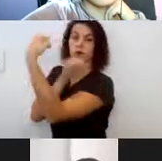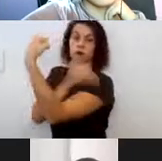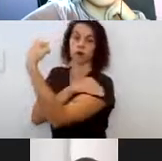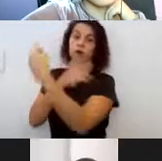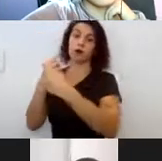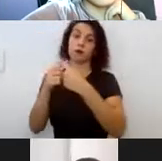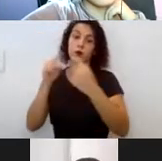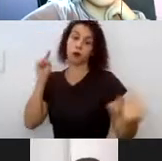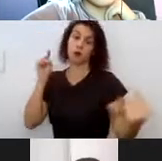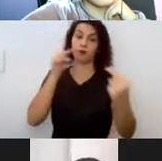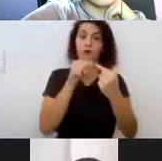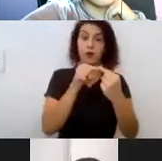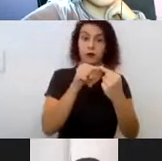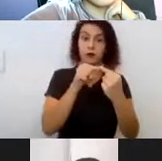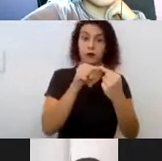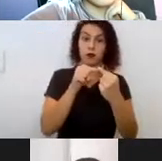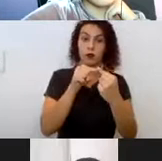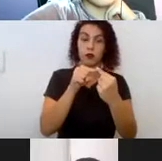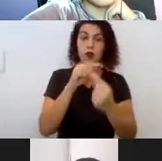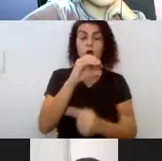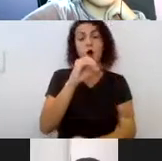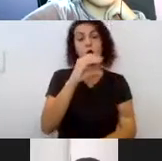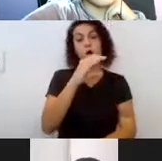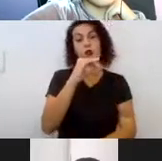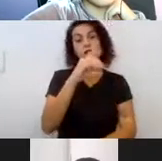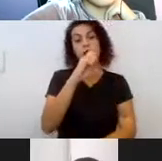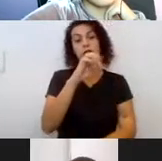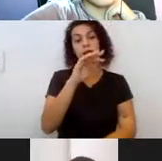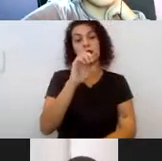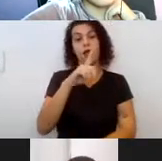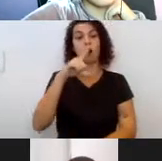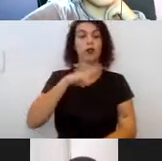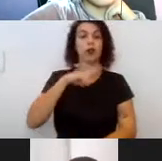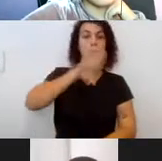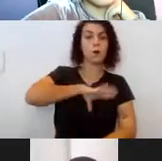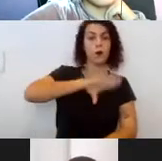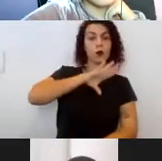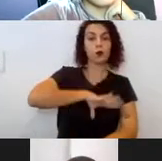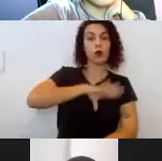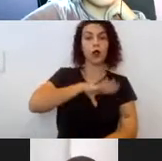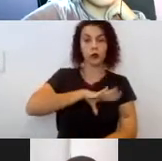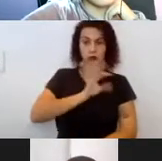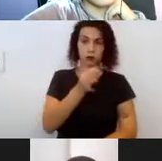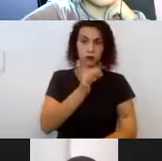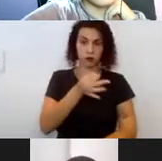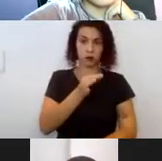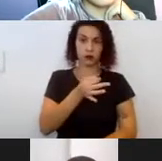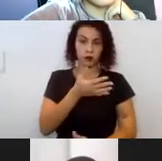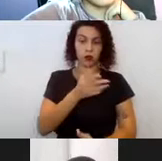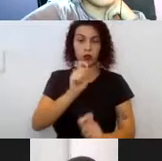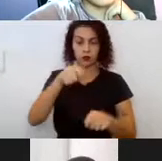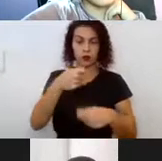de Colonial é ocidental é língua portuguesa com símbolos que partem da Grécia